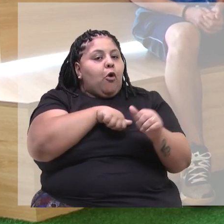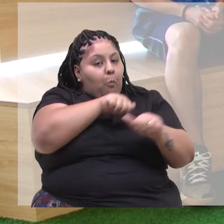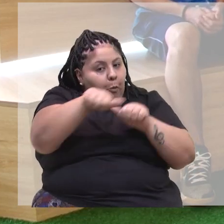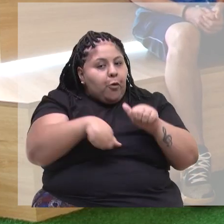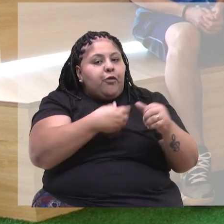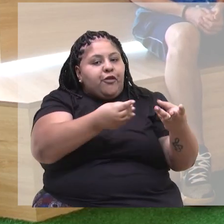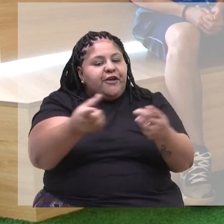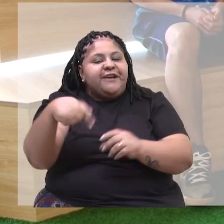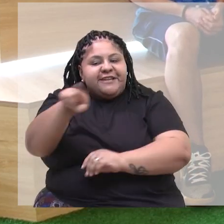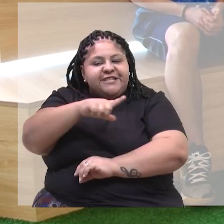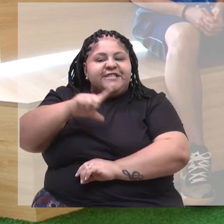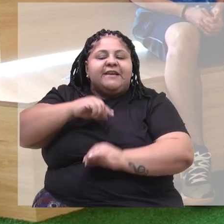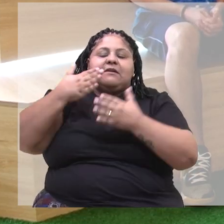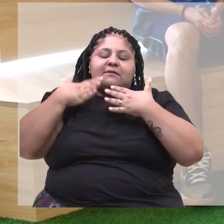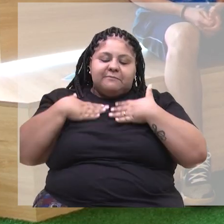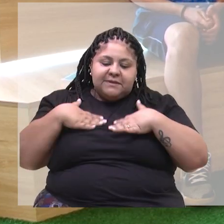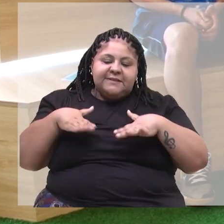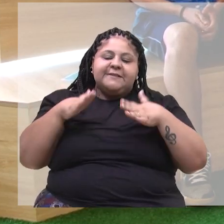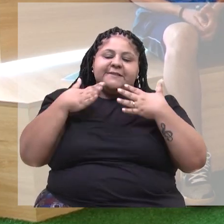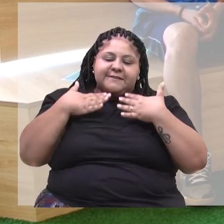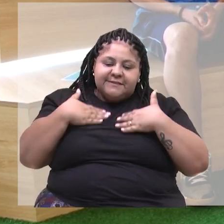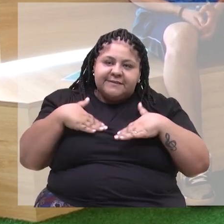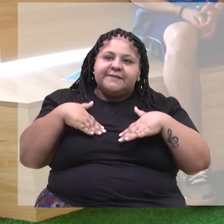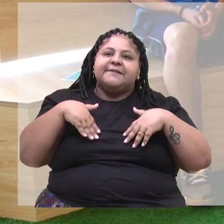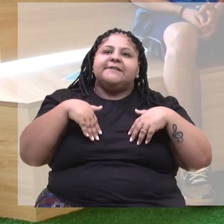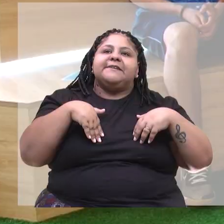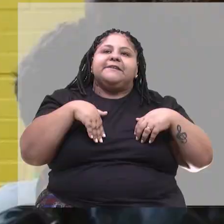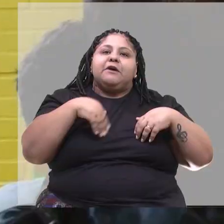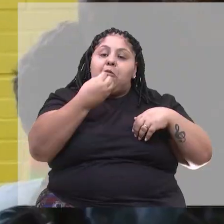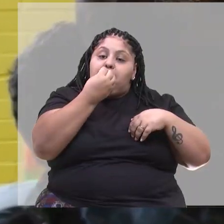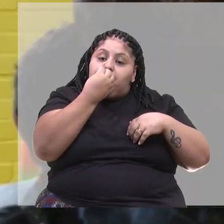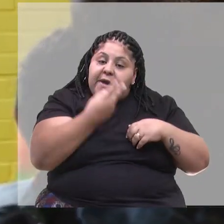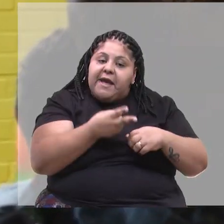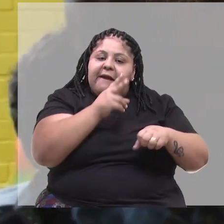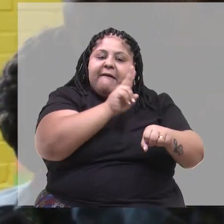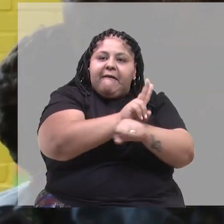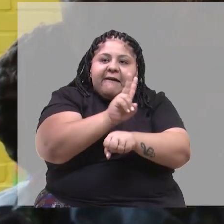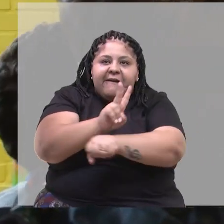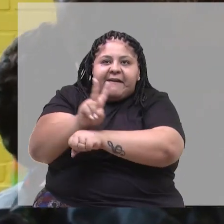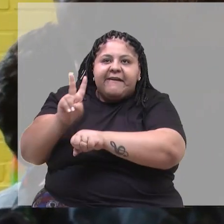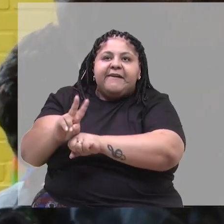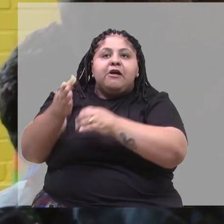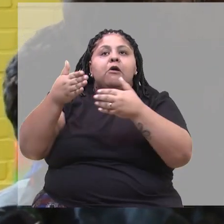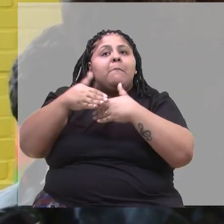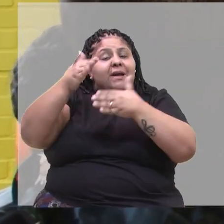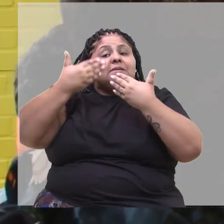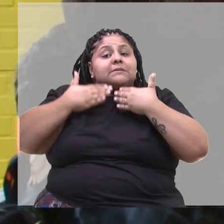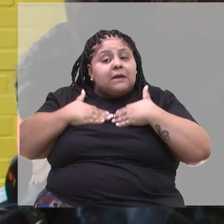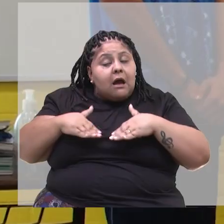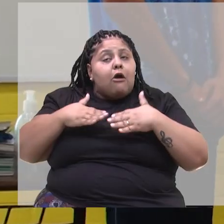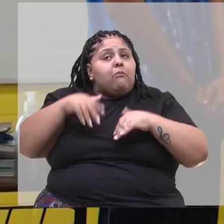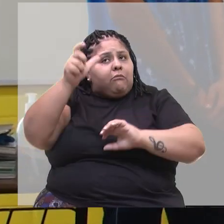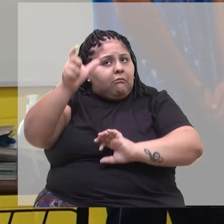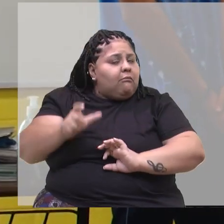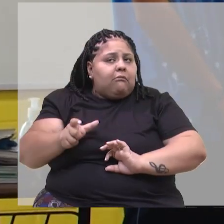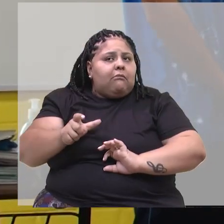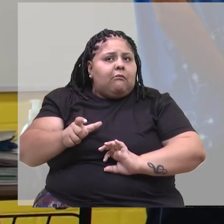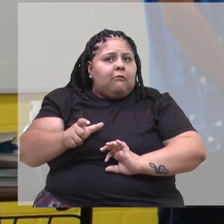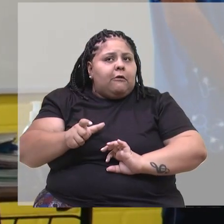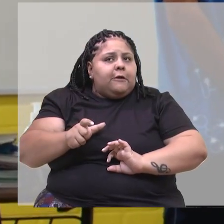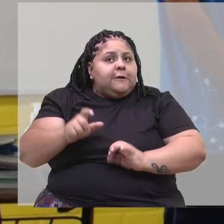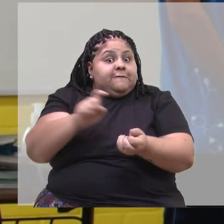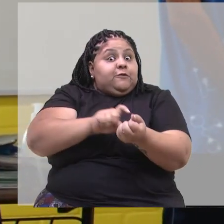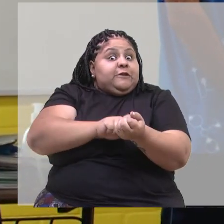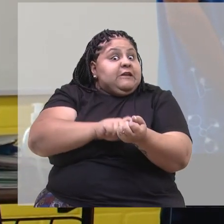se a gente tem paciência com eles, trata eles bem, eles vão ser mais calmos, não vão ficar